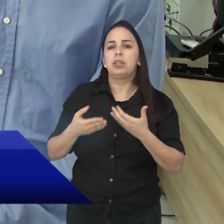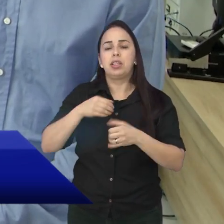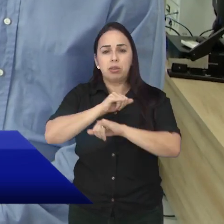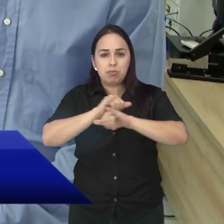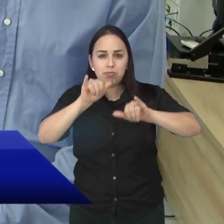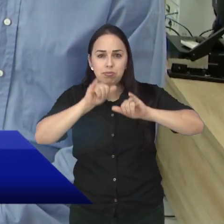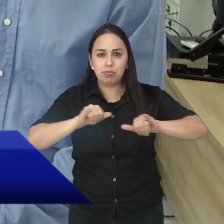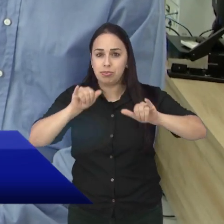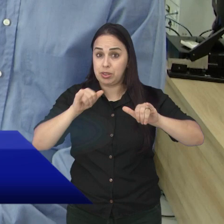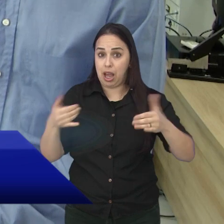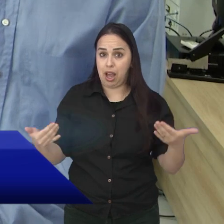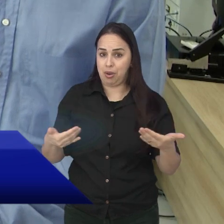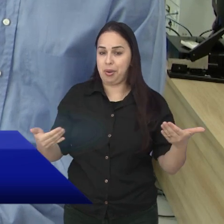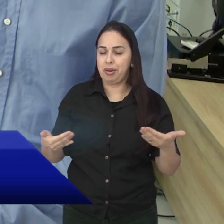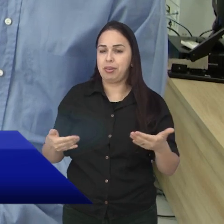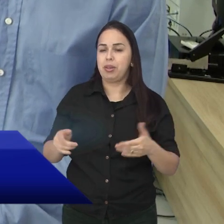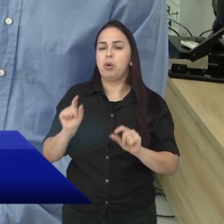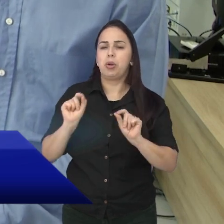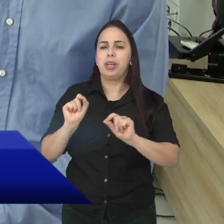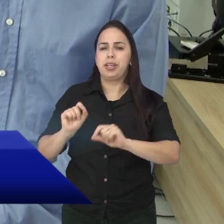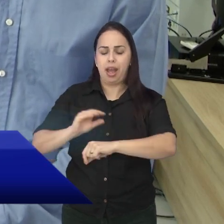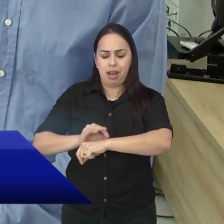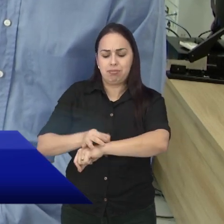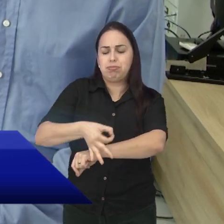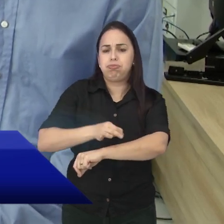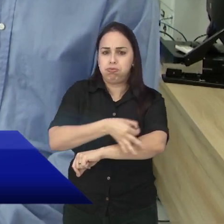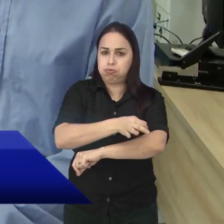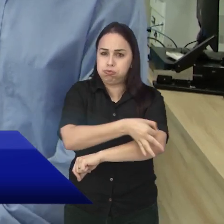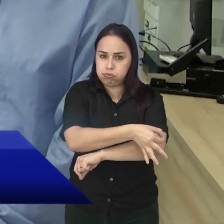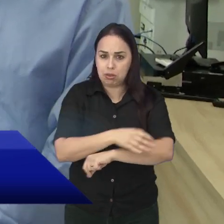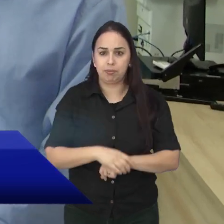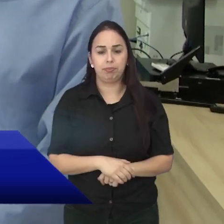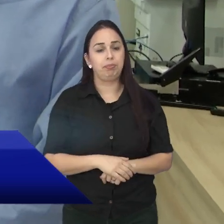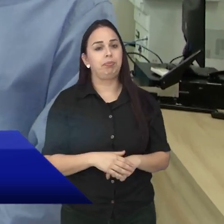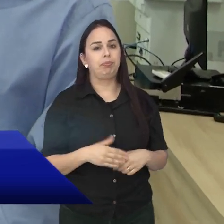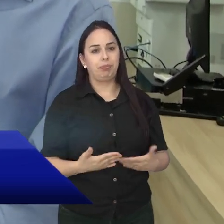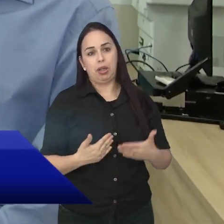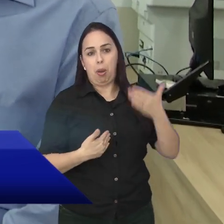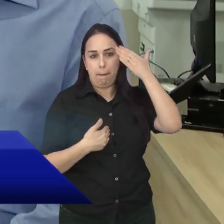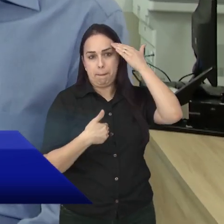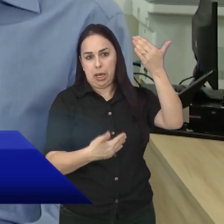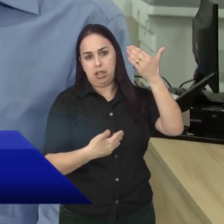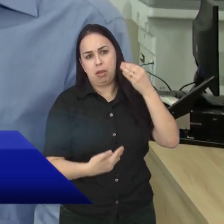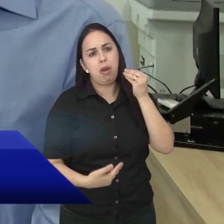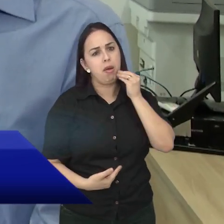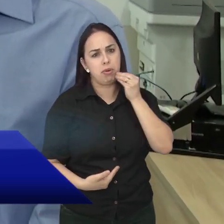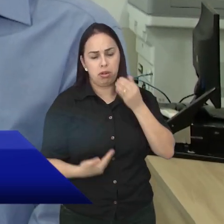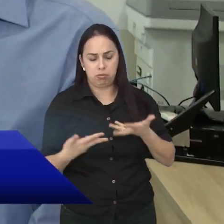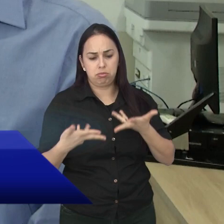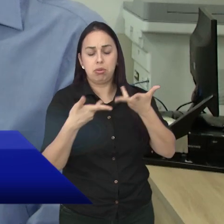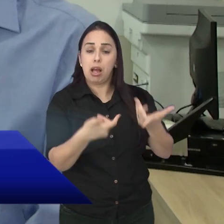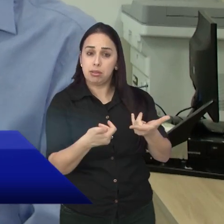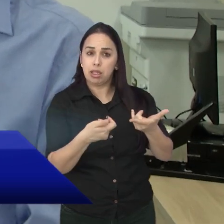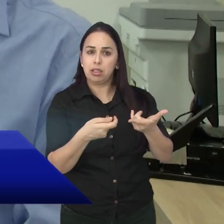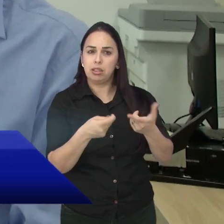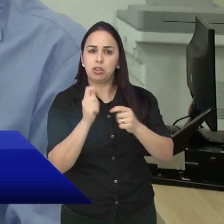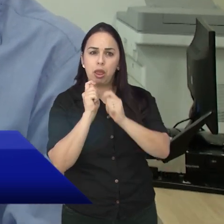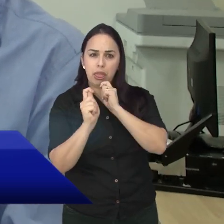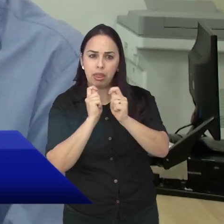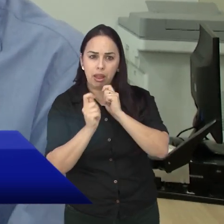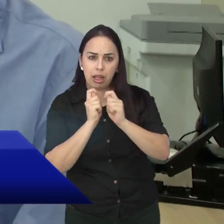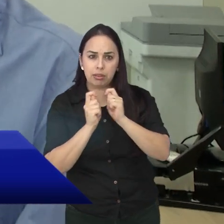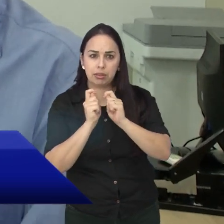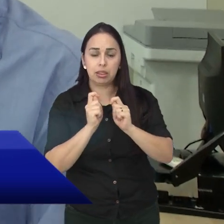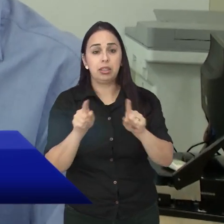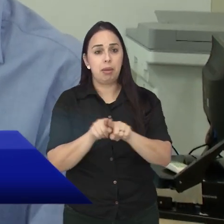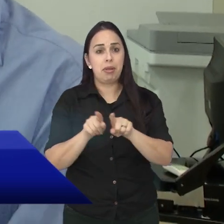conta então para a população, antes de mais nada, o que é a hanseníase. Tamires, eu que agradeço a oportunidade,